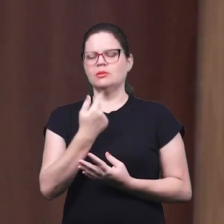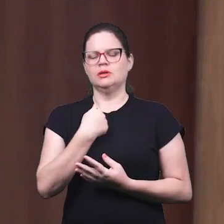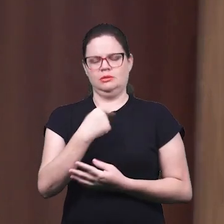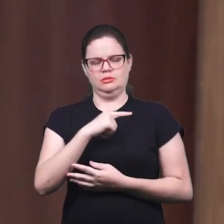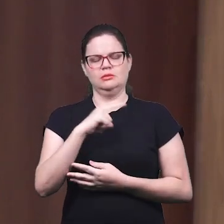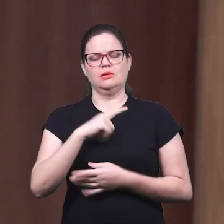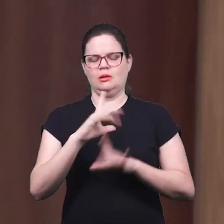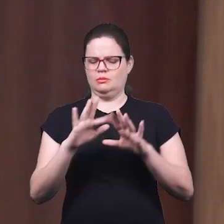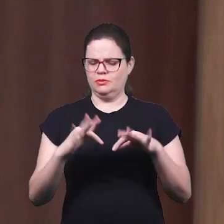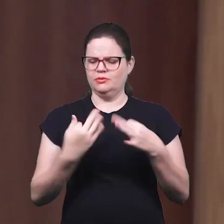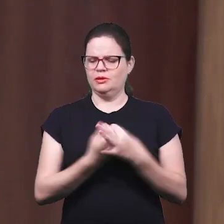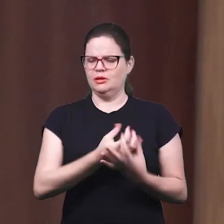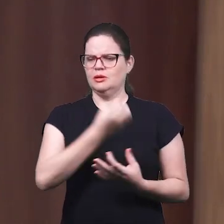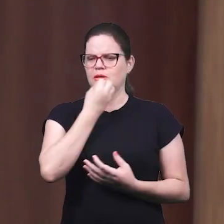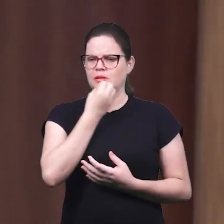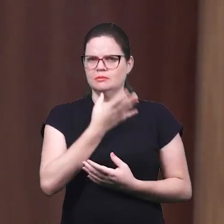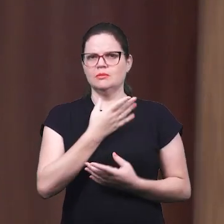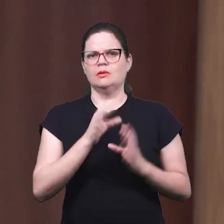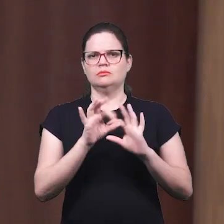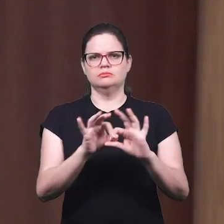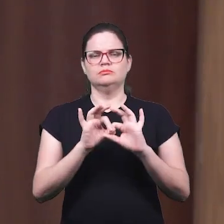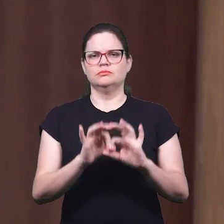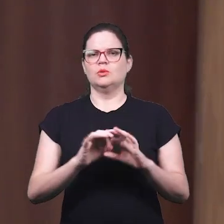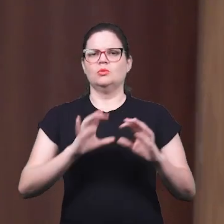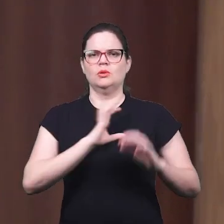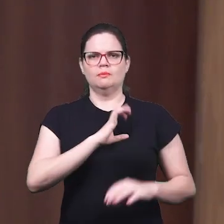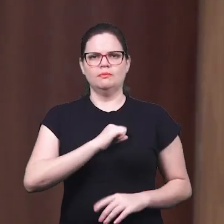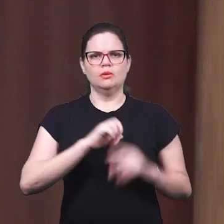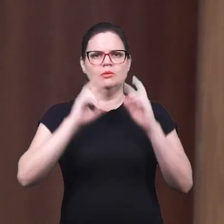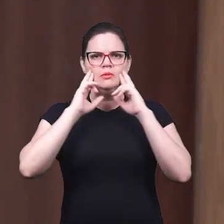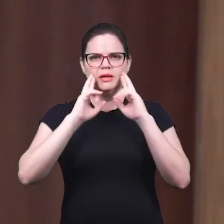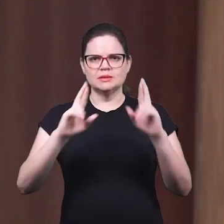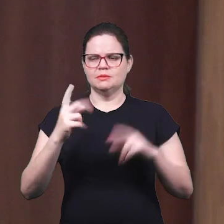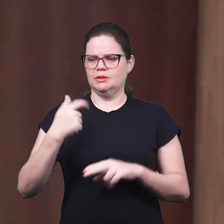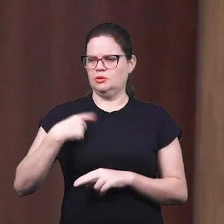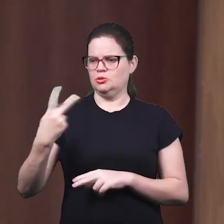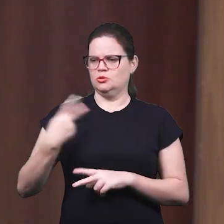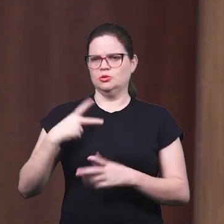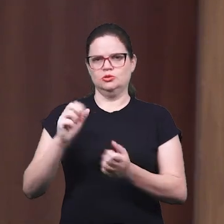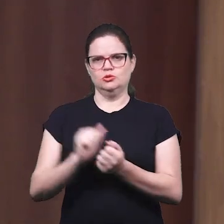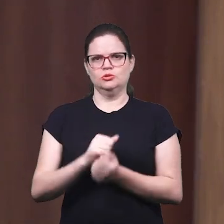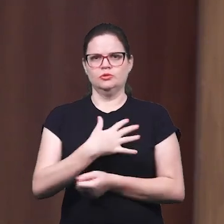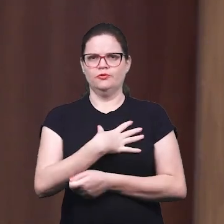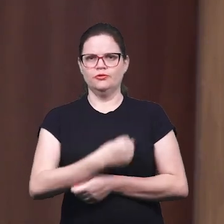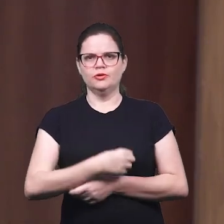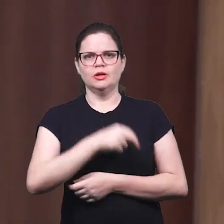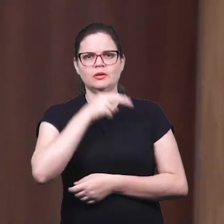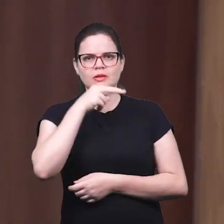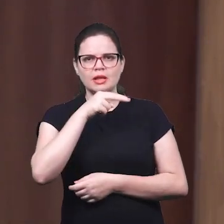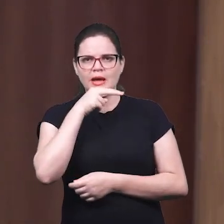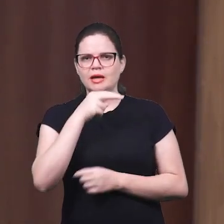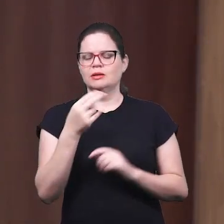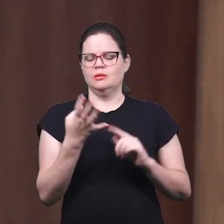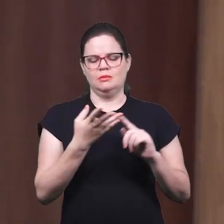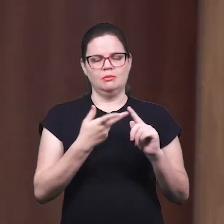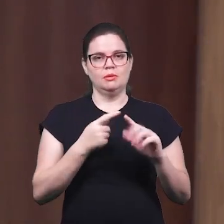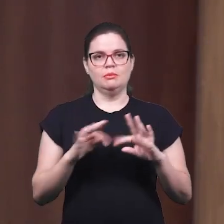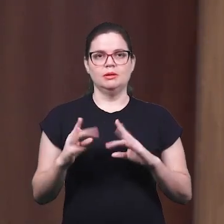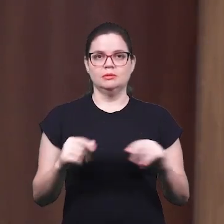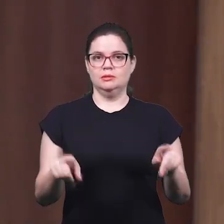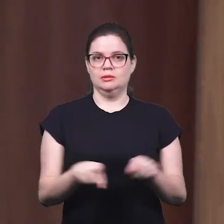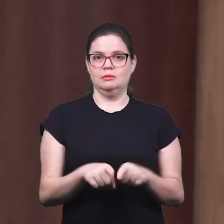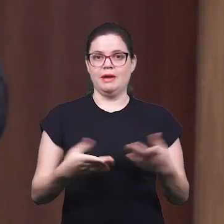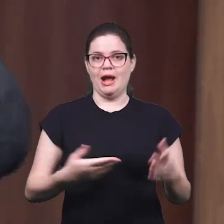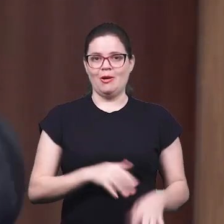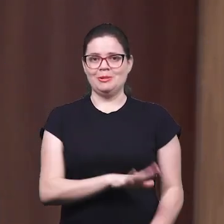tenho. Graças a Deus. O amor e respeito que eu tenho, eu e minha mulher, os filhos, os netos. Entendeu? E agora